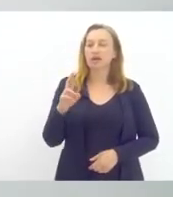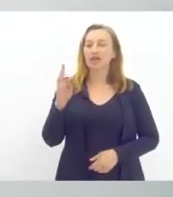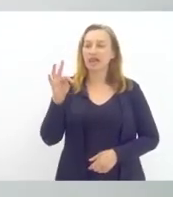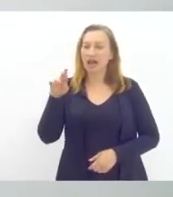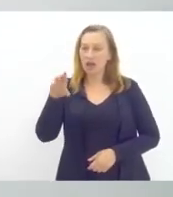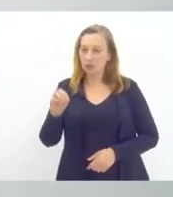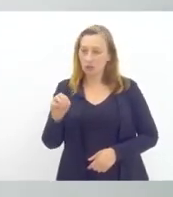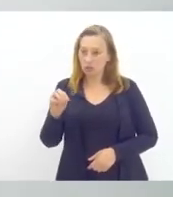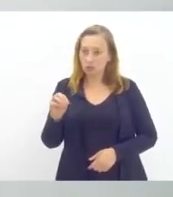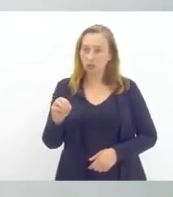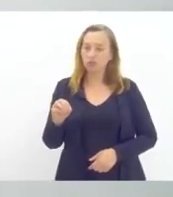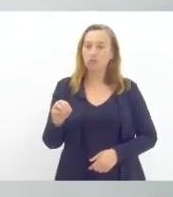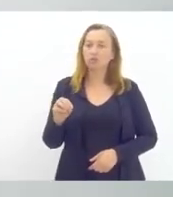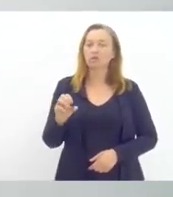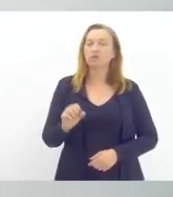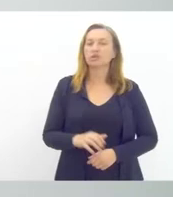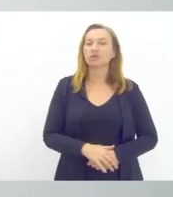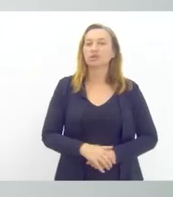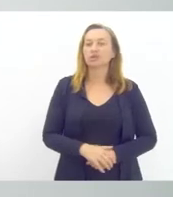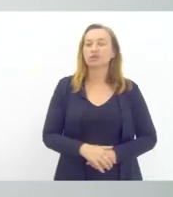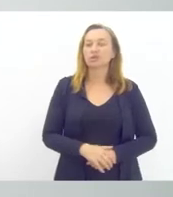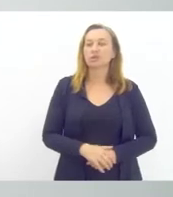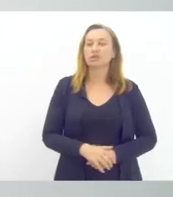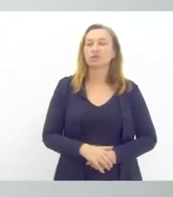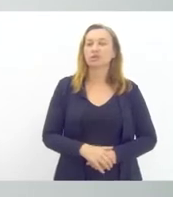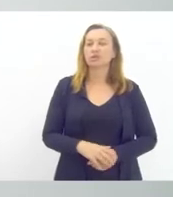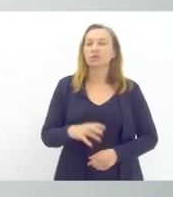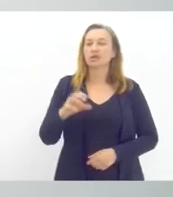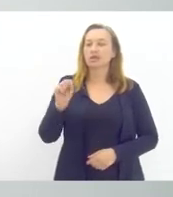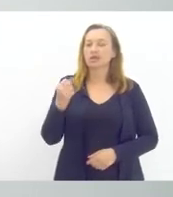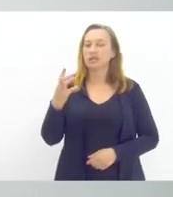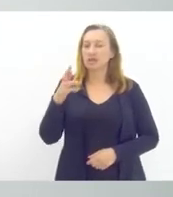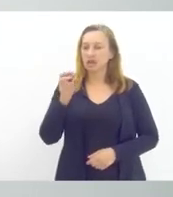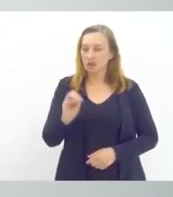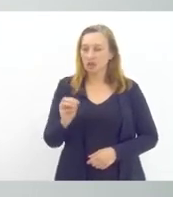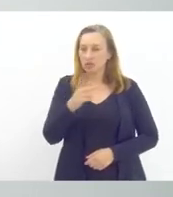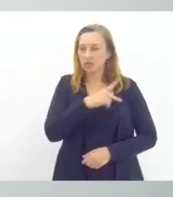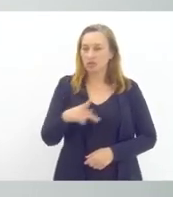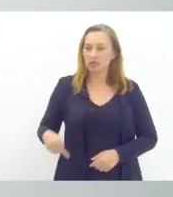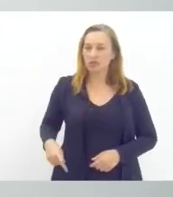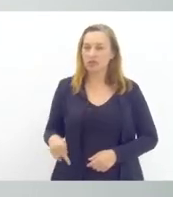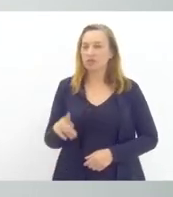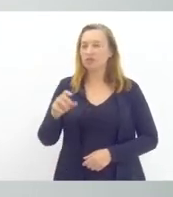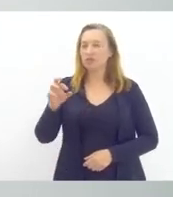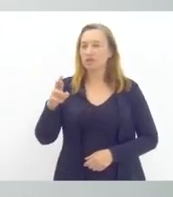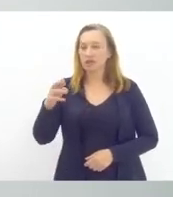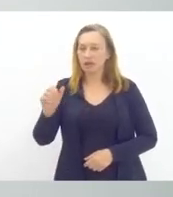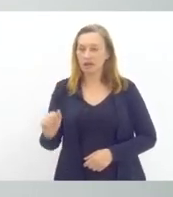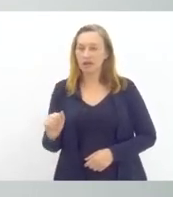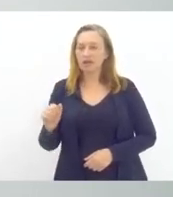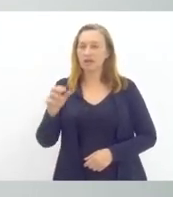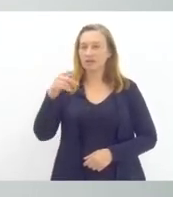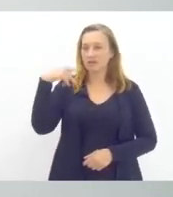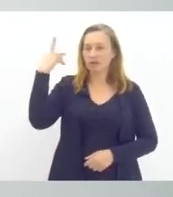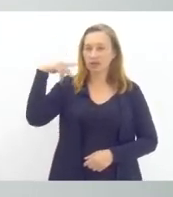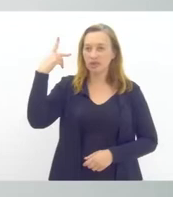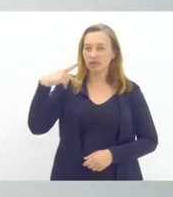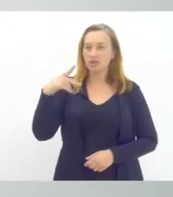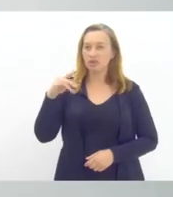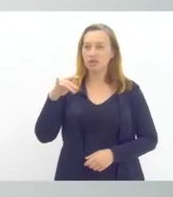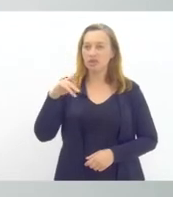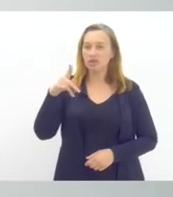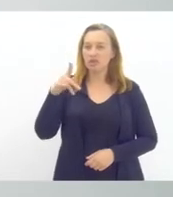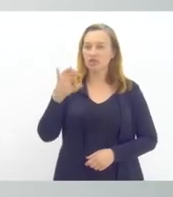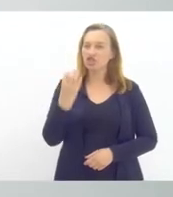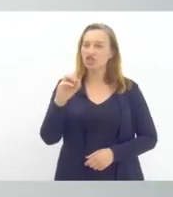de Souza Alves rádio Saara Sérgio romai presidente da Ju César Vereador Chico Alencar